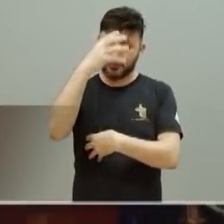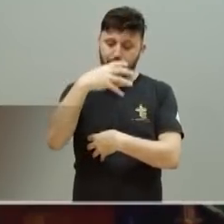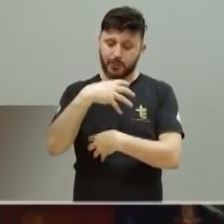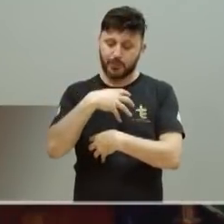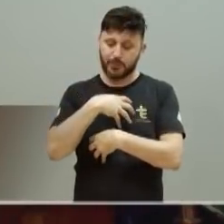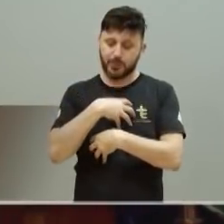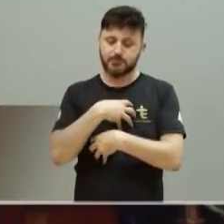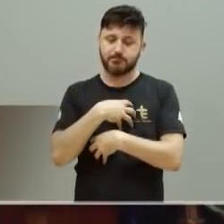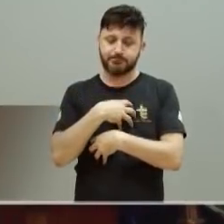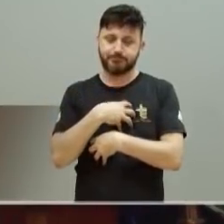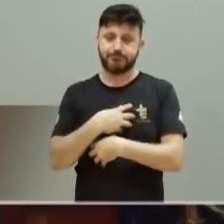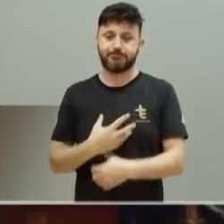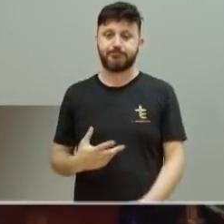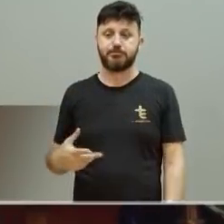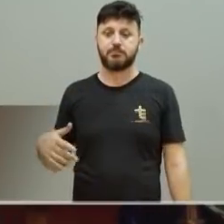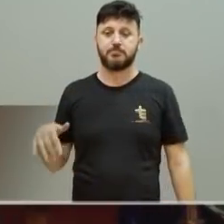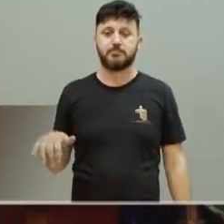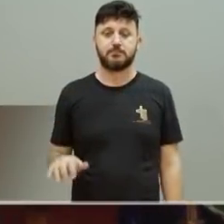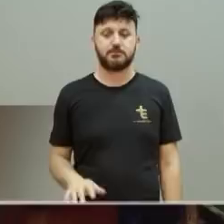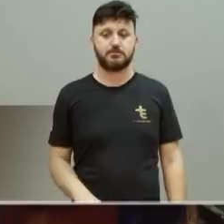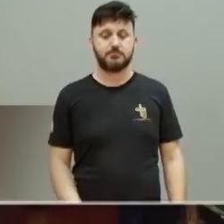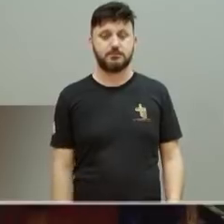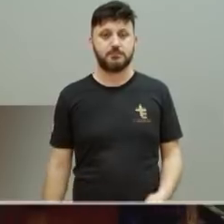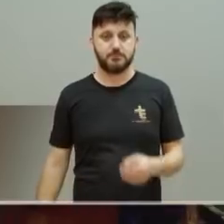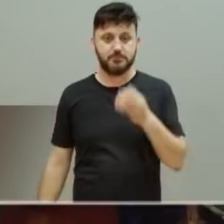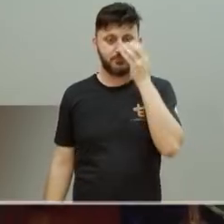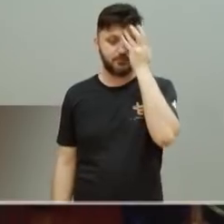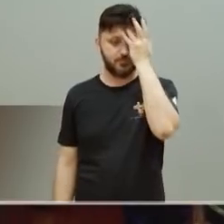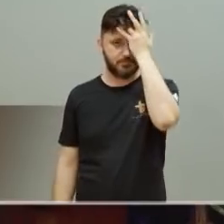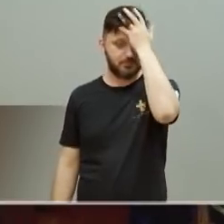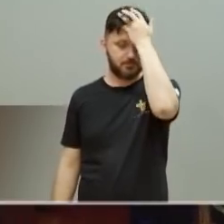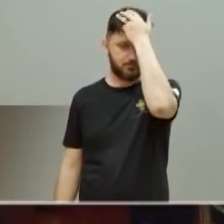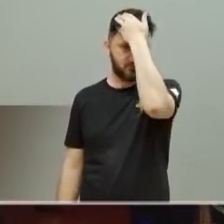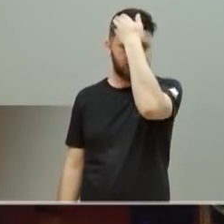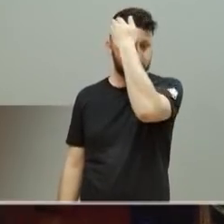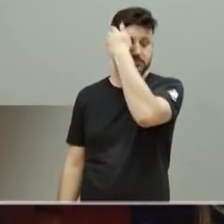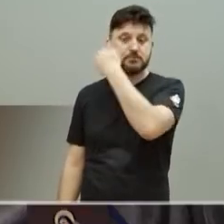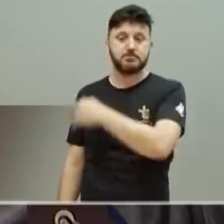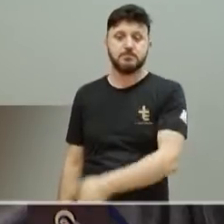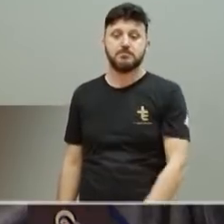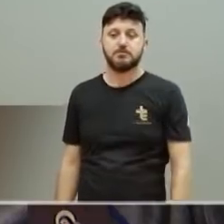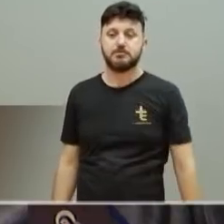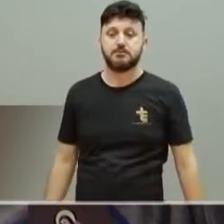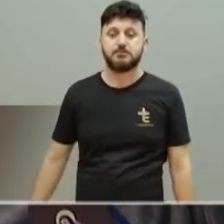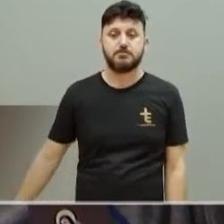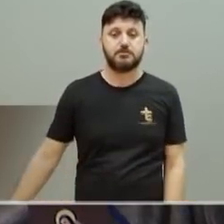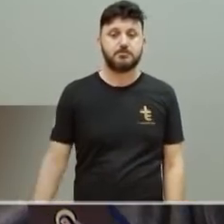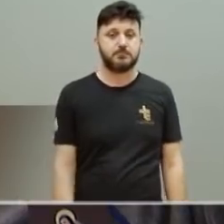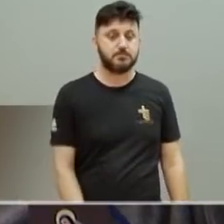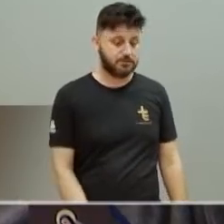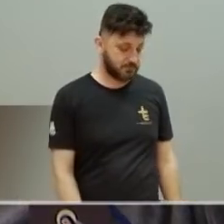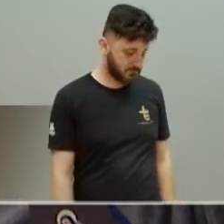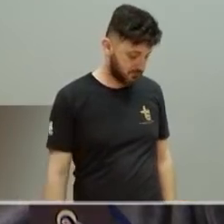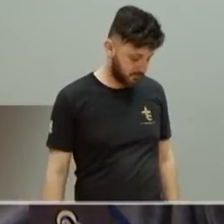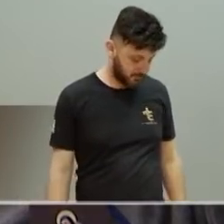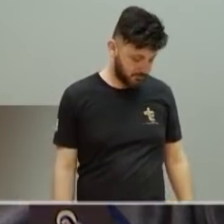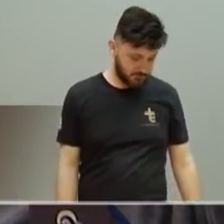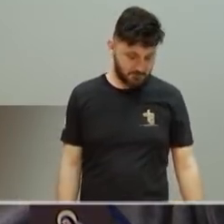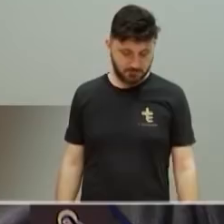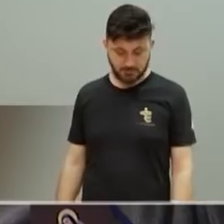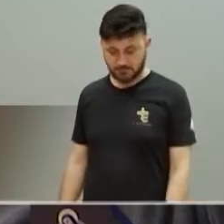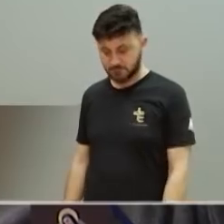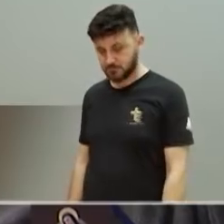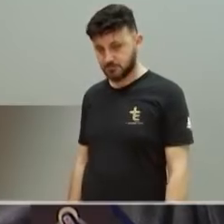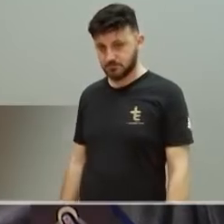Shira labassore cantará lamara labas. Somos teus, Senhor. Eu creio,